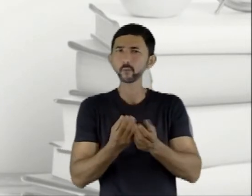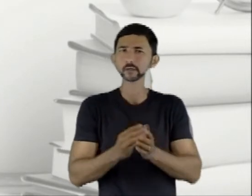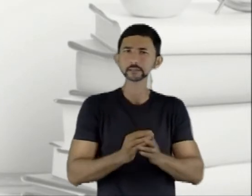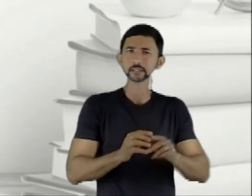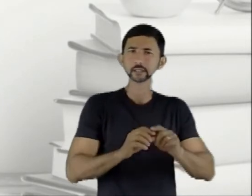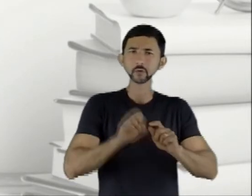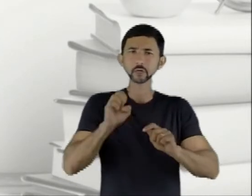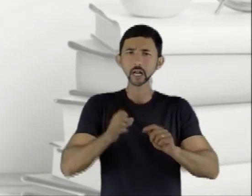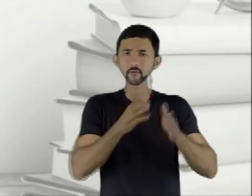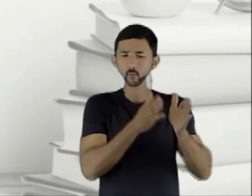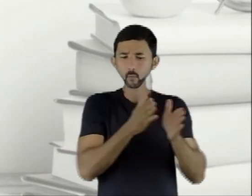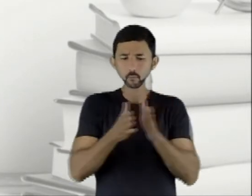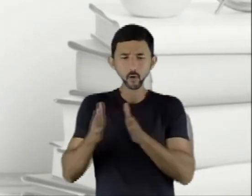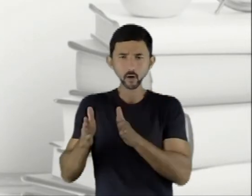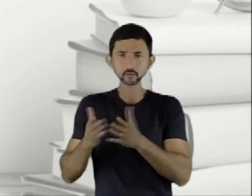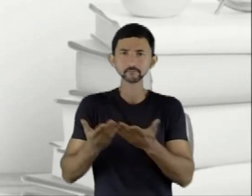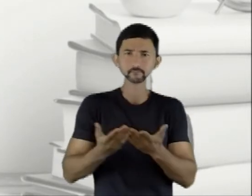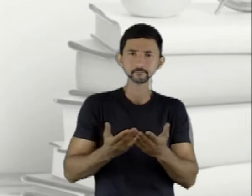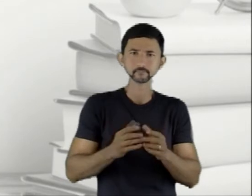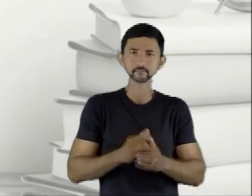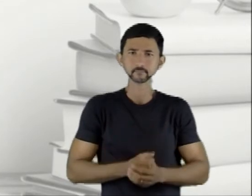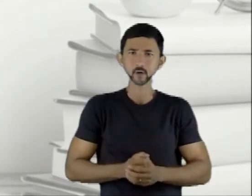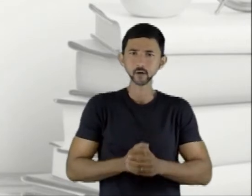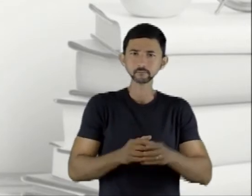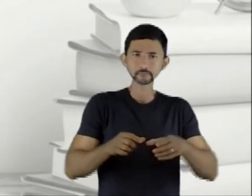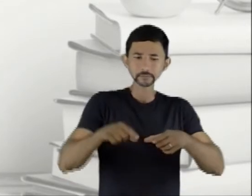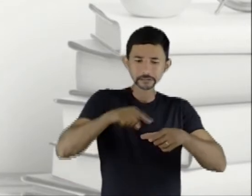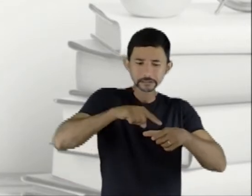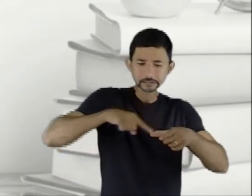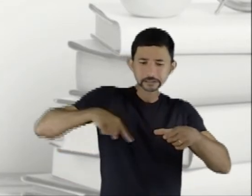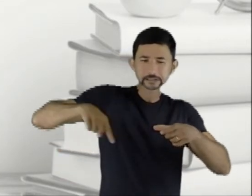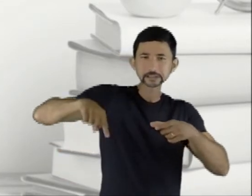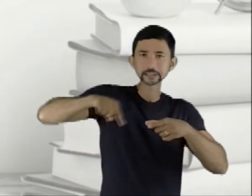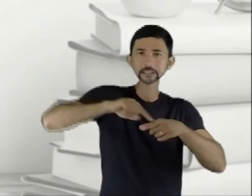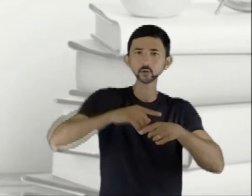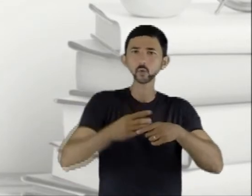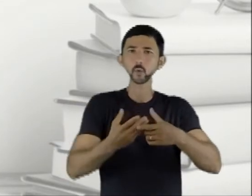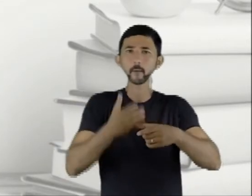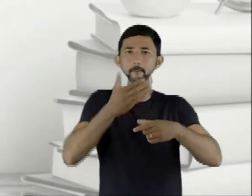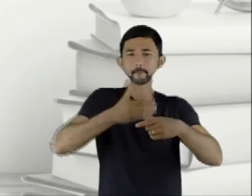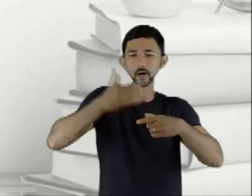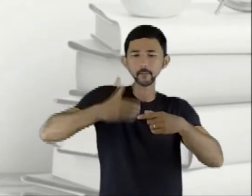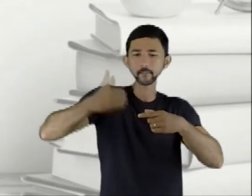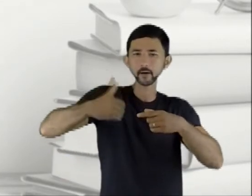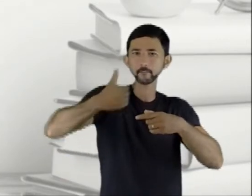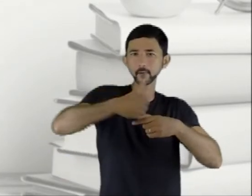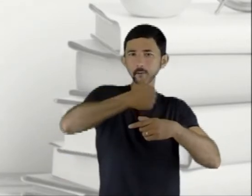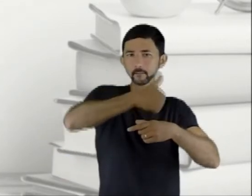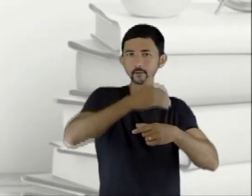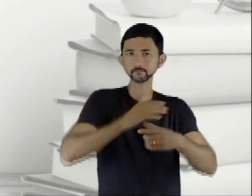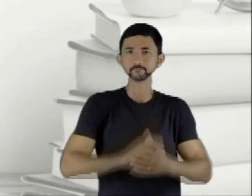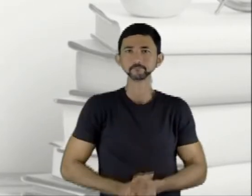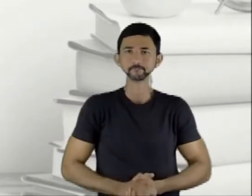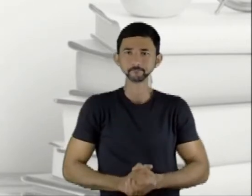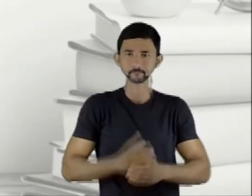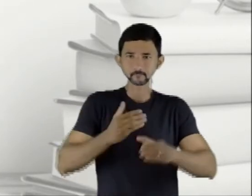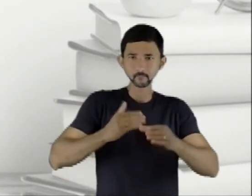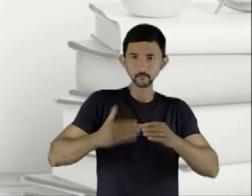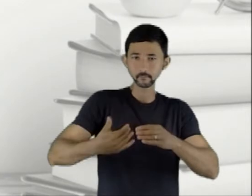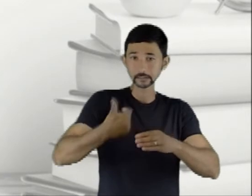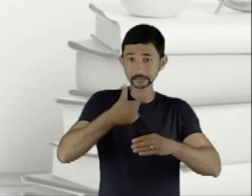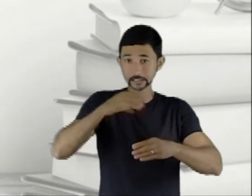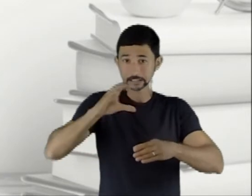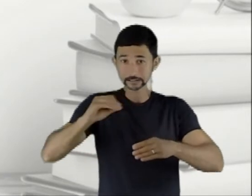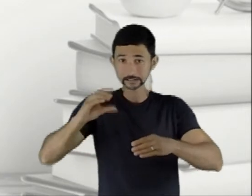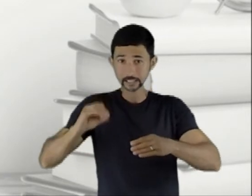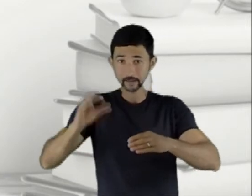gráfico de setores, circular, formado por fatias que somadas compõem 100% do círculo.